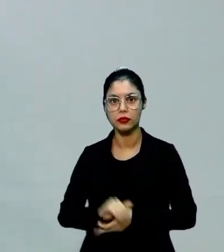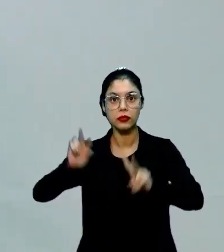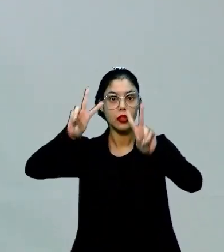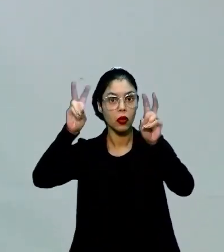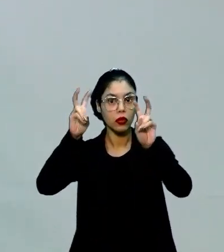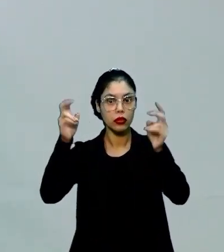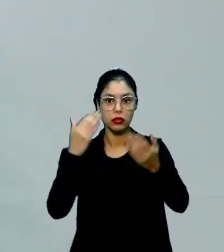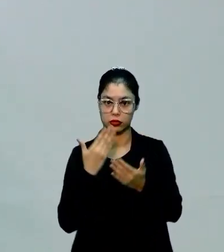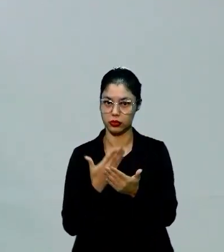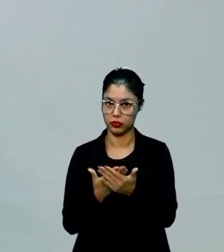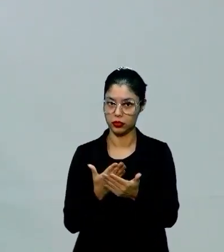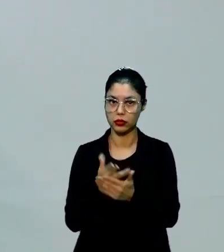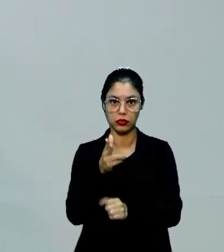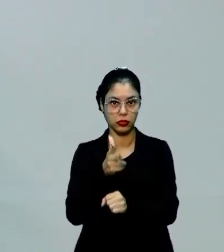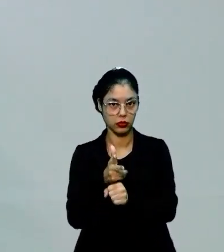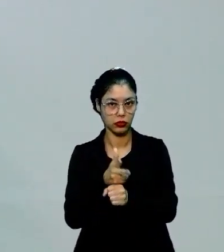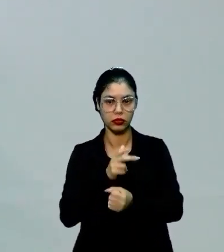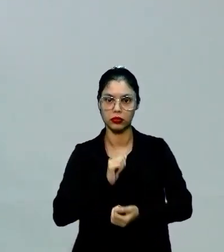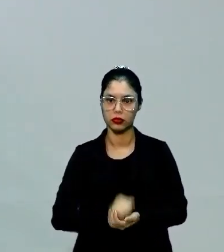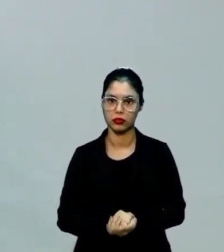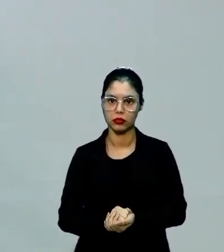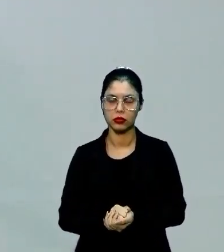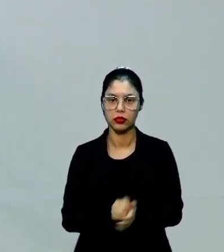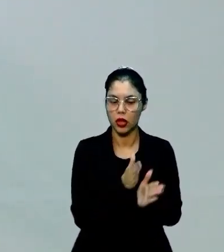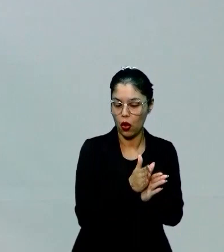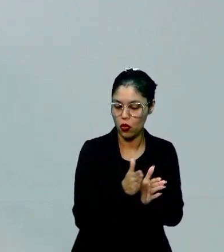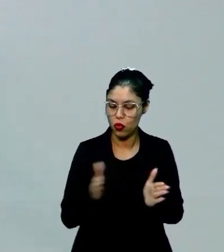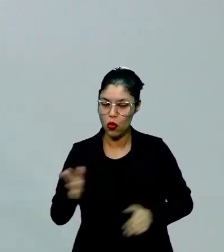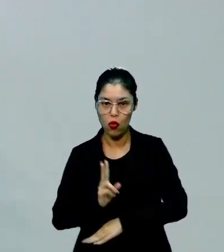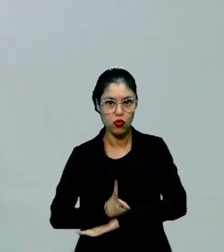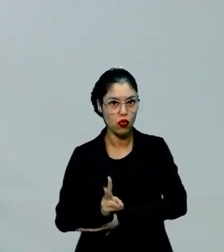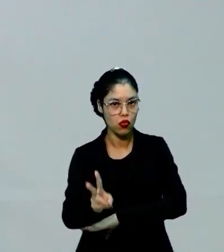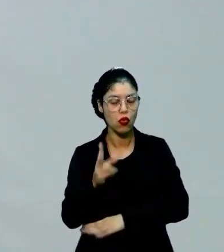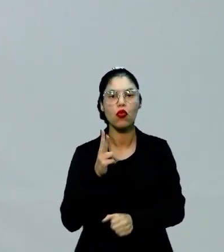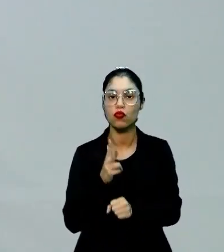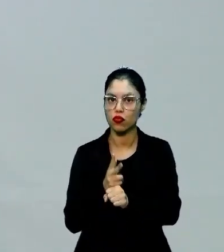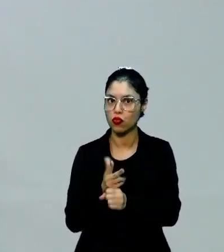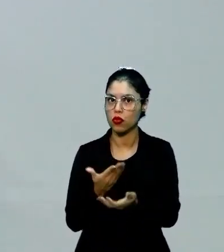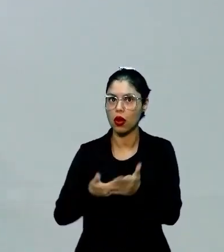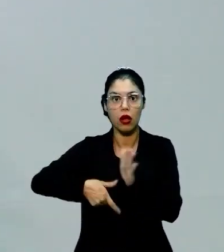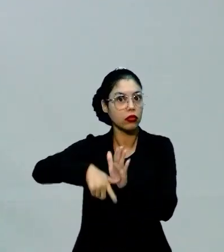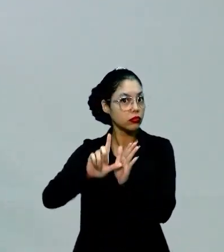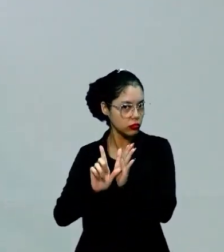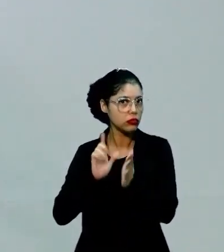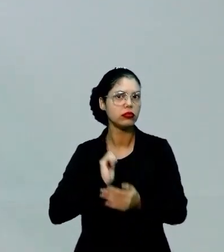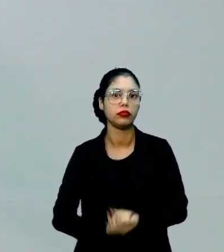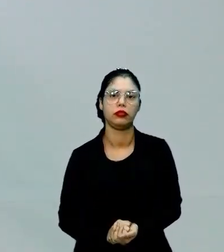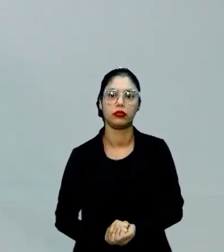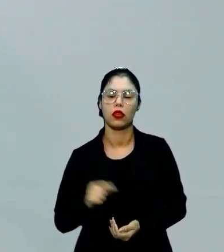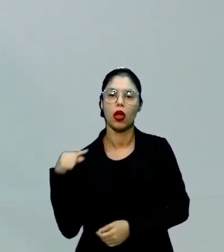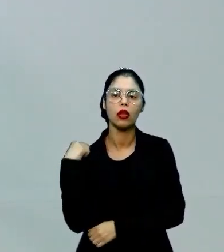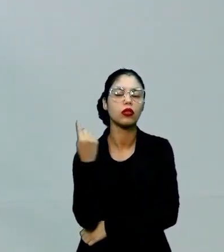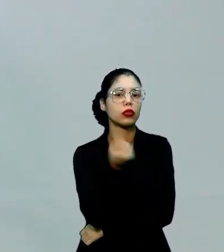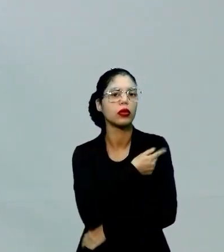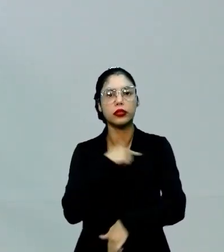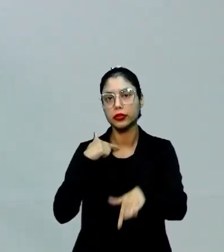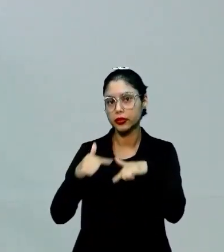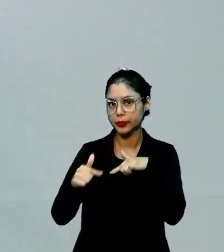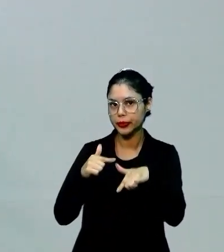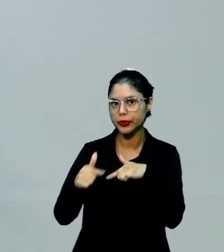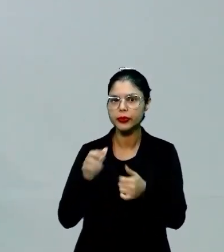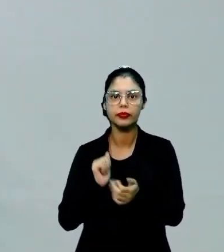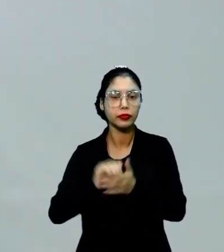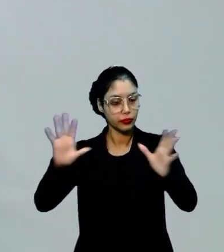desta nossa videoaula é uma sequência de uma videoaula anterior, em que nós trabalhamos